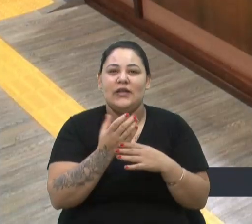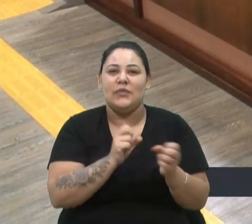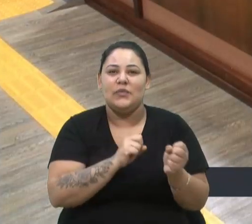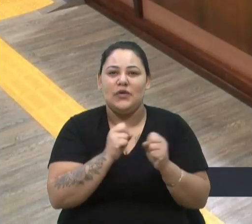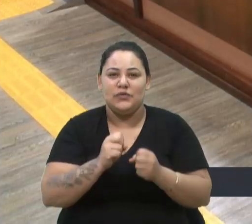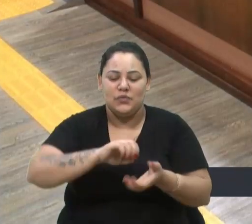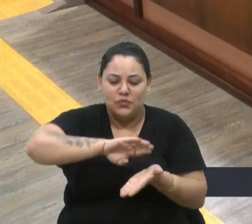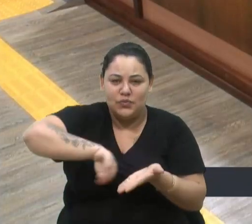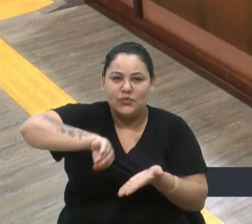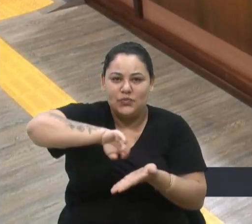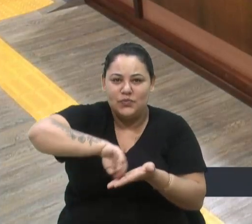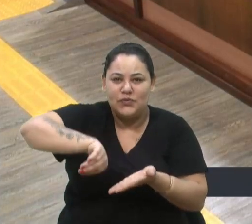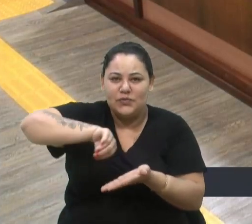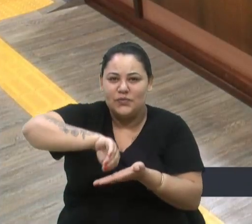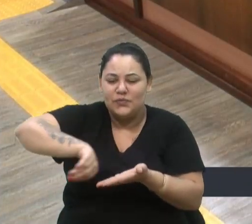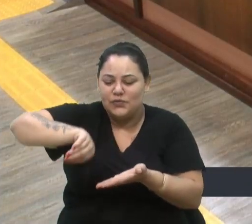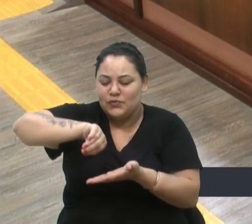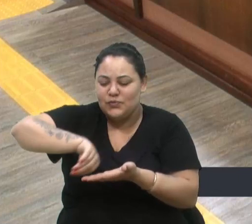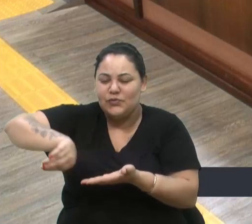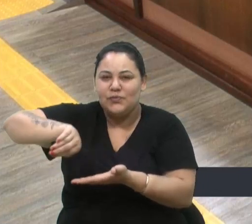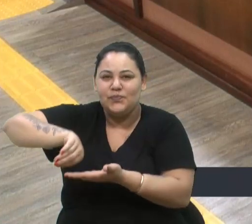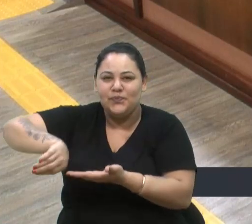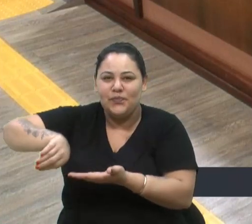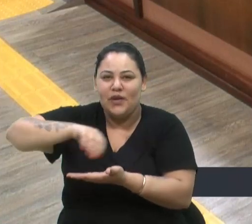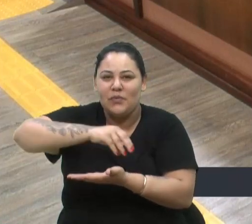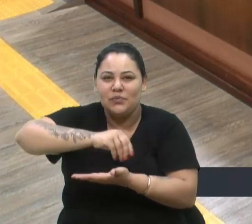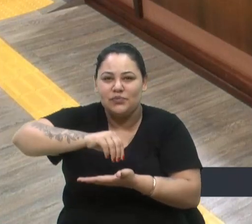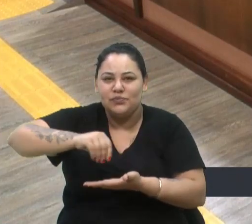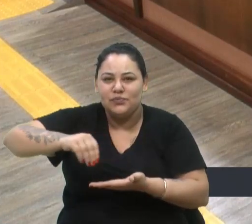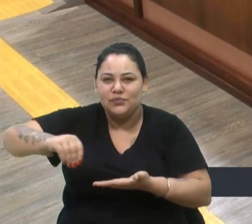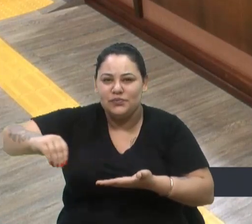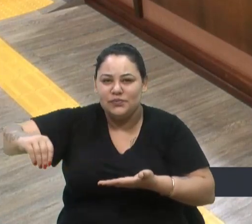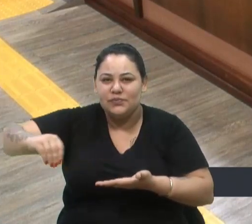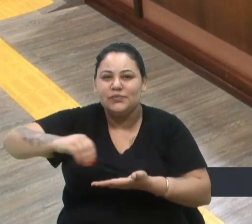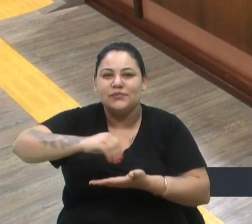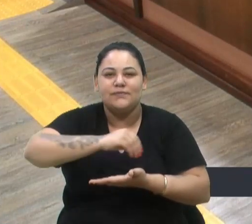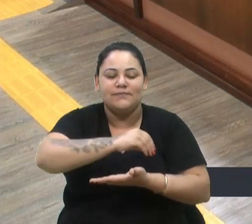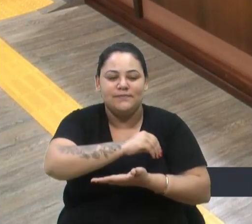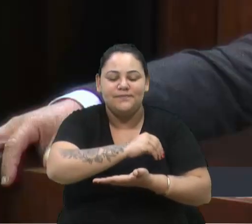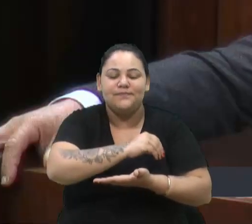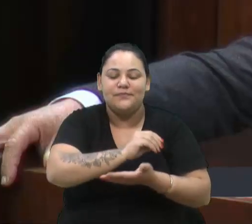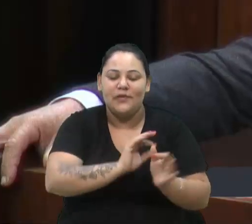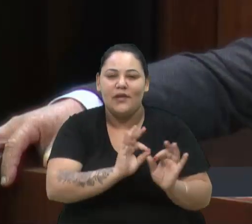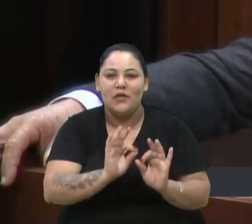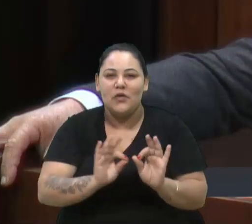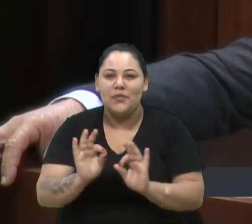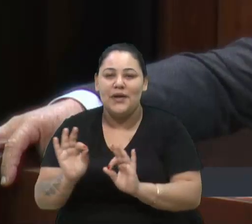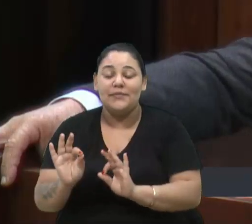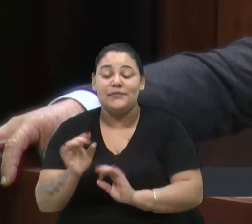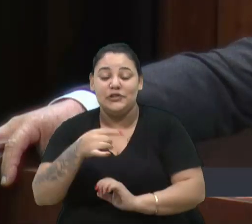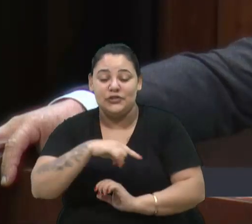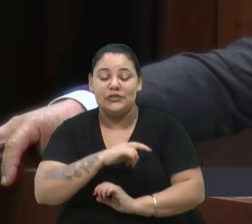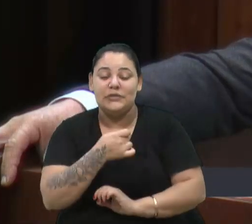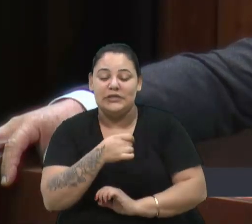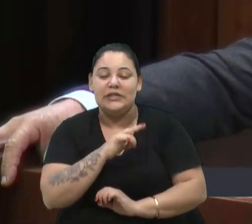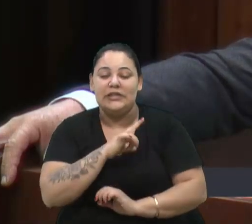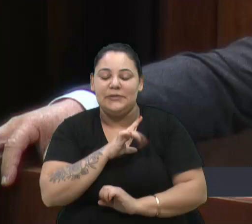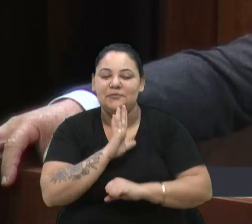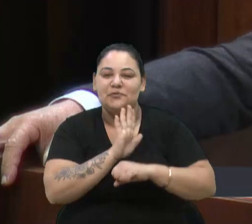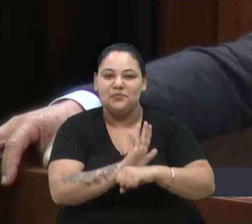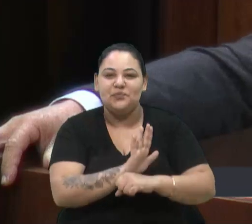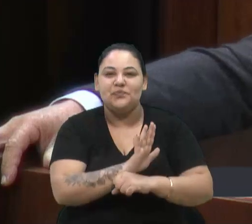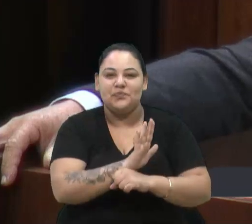tirar a tela lá para poder Auxiliar Um pouquinho de muito que Eu precisaria ter o auxílio do poder público